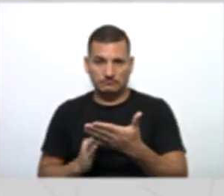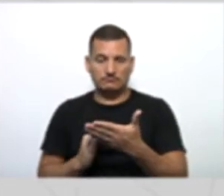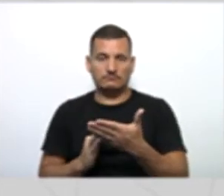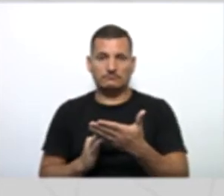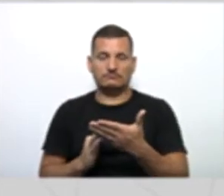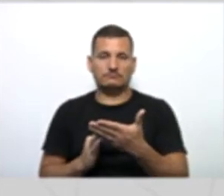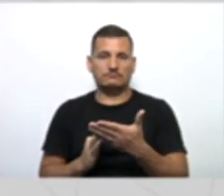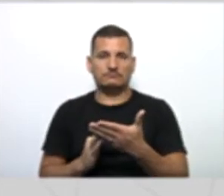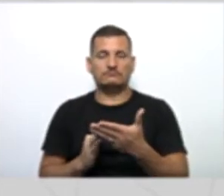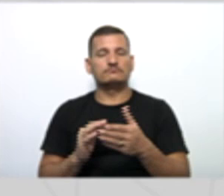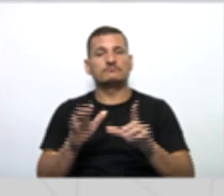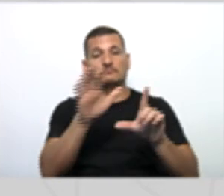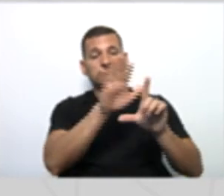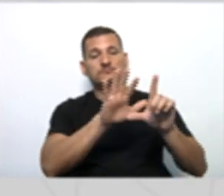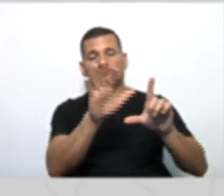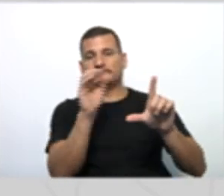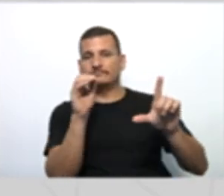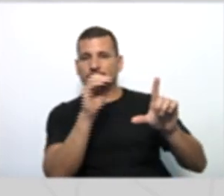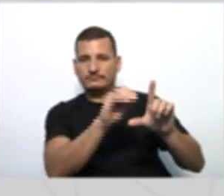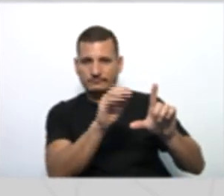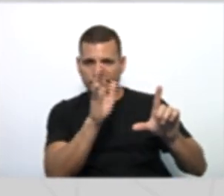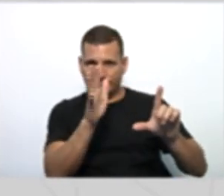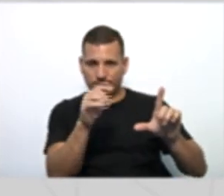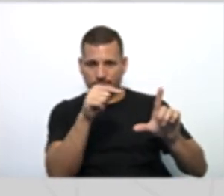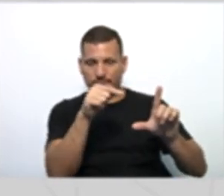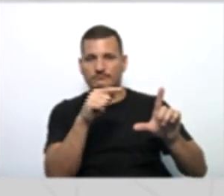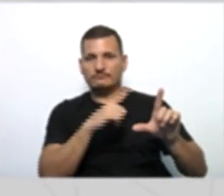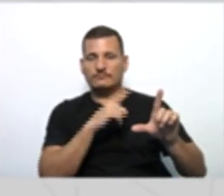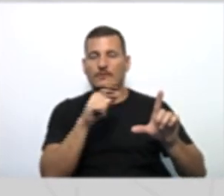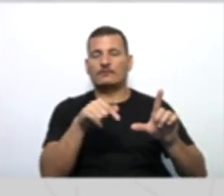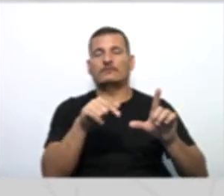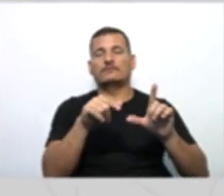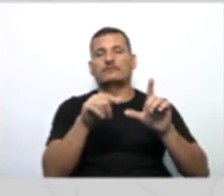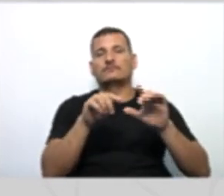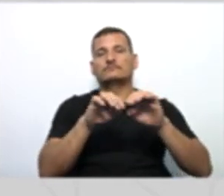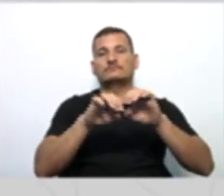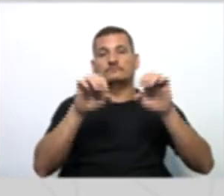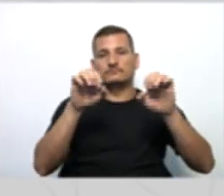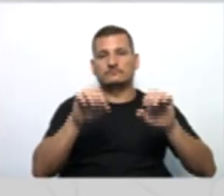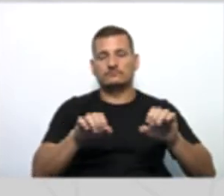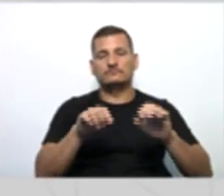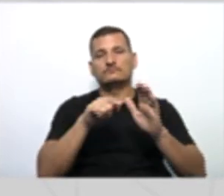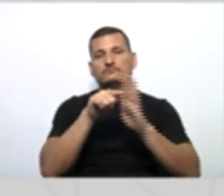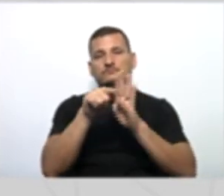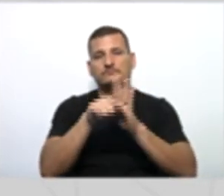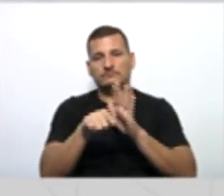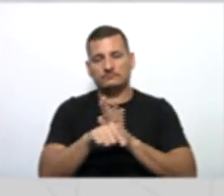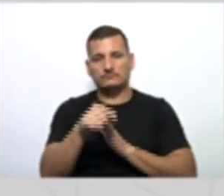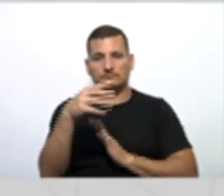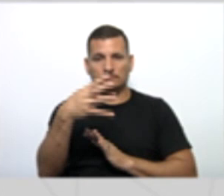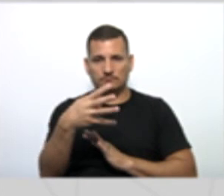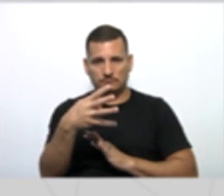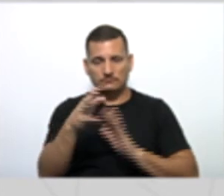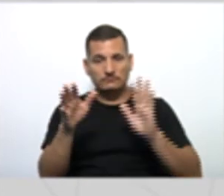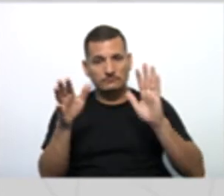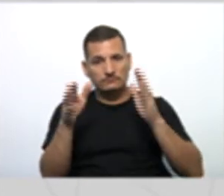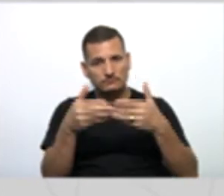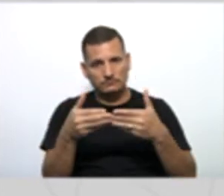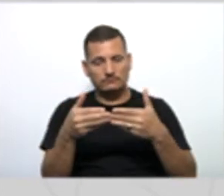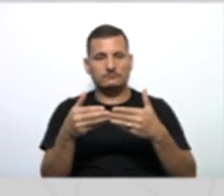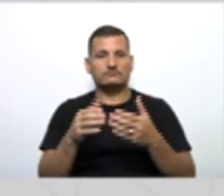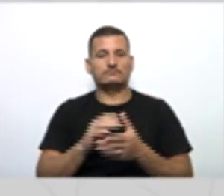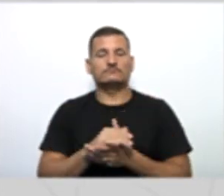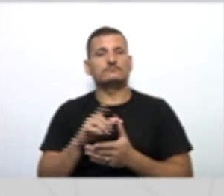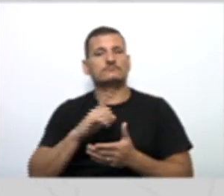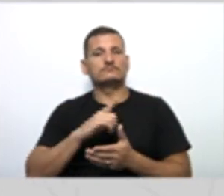modelo que está no ambiente. É um formulário estruturado, ele tem 4 perguntas e ele é fechado. São todas com